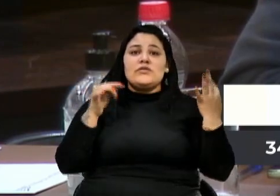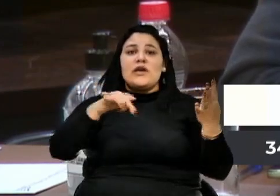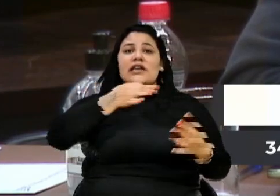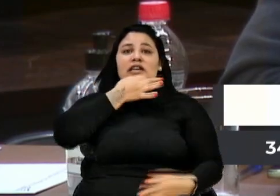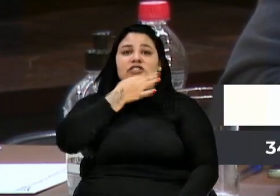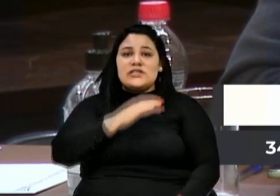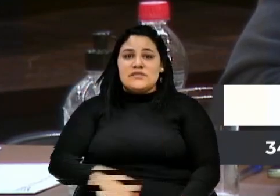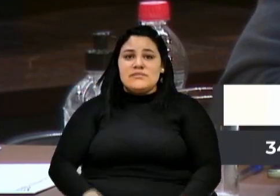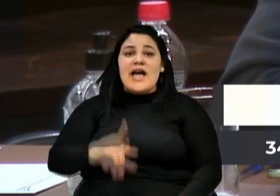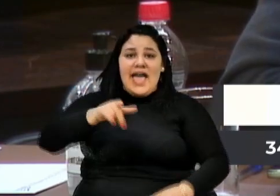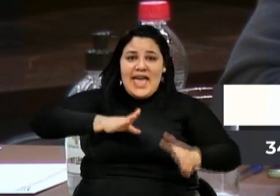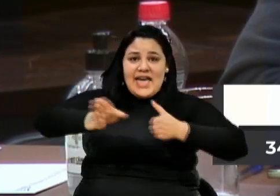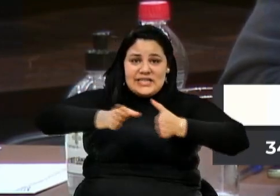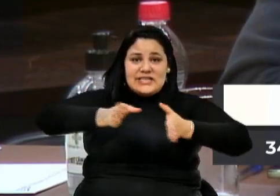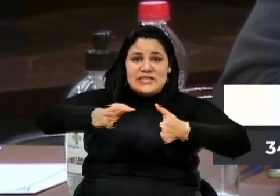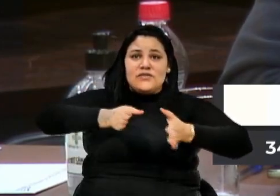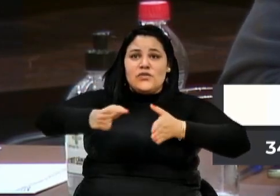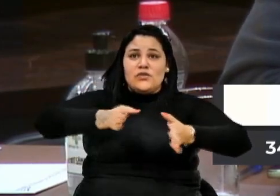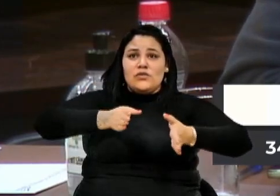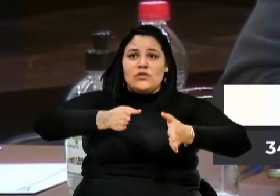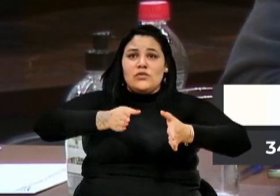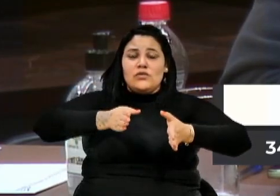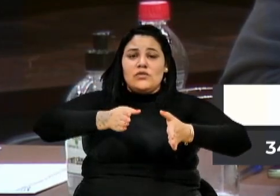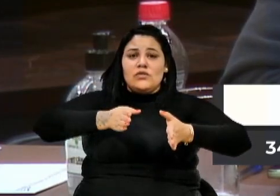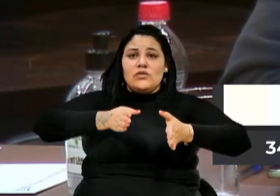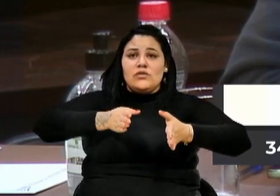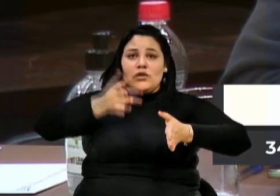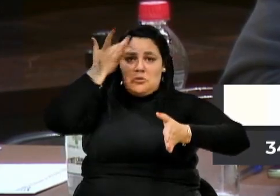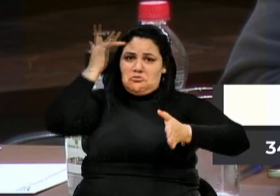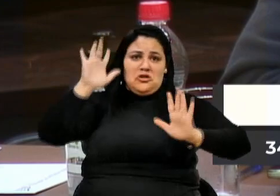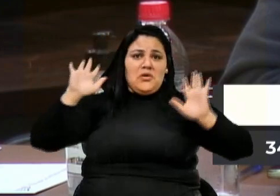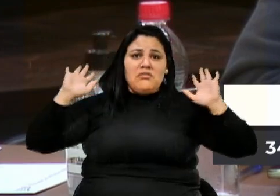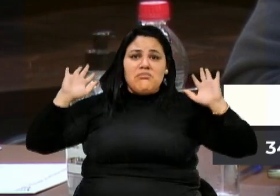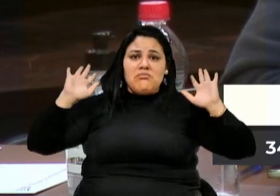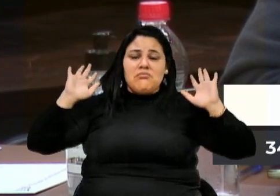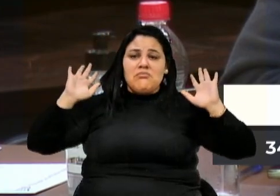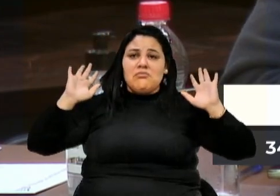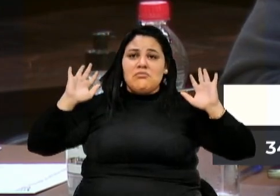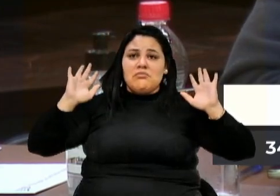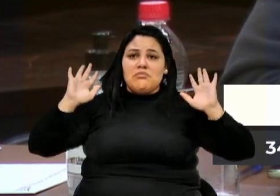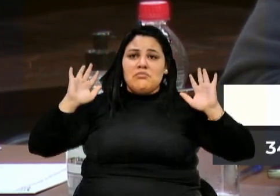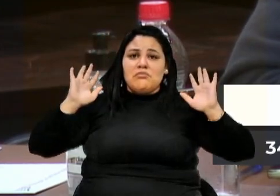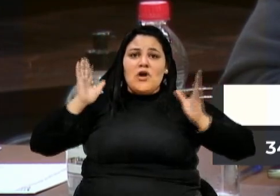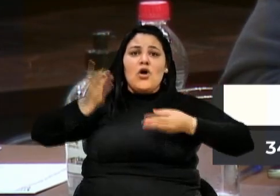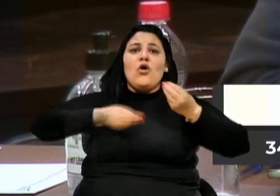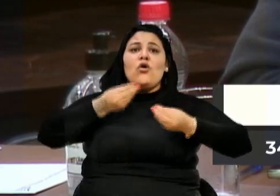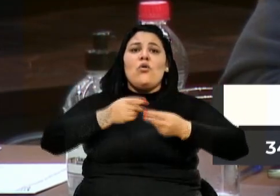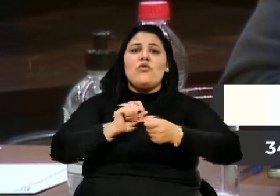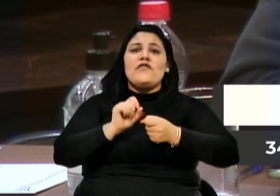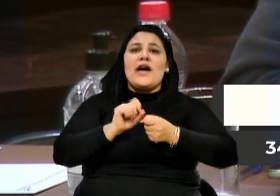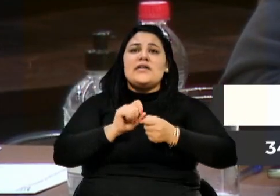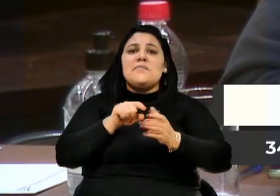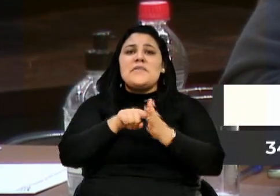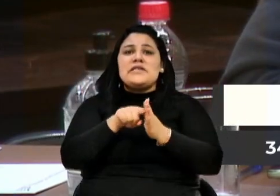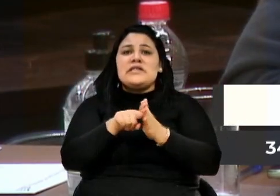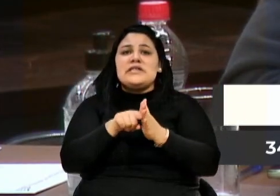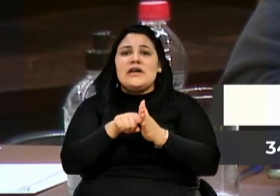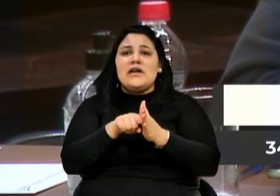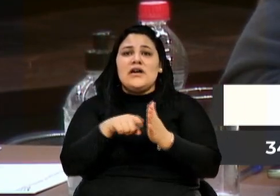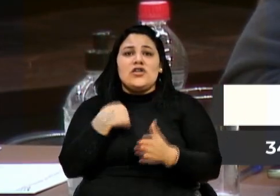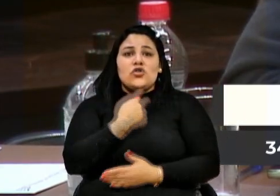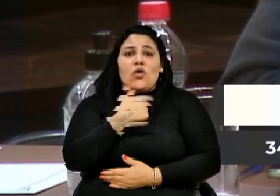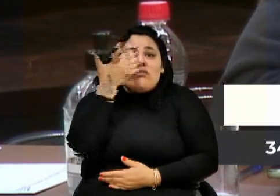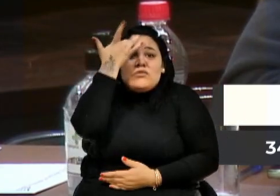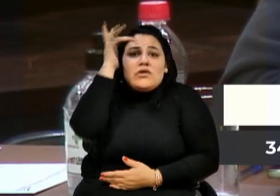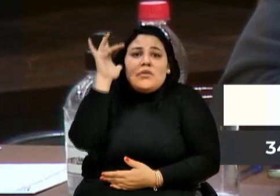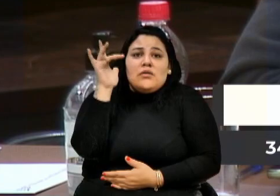para a população? Eu, da metade que o senhor falou, nem sabia. Então, como é que nós vamos explorar se nem nós sabemos